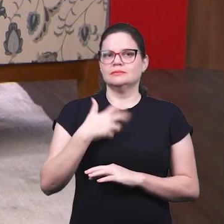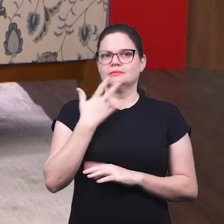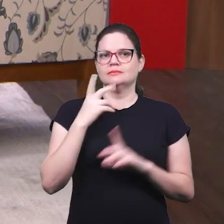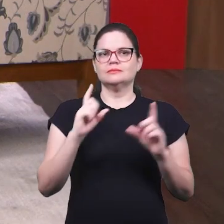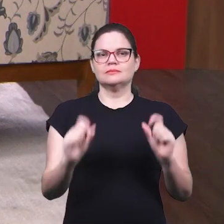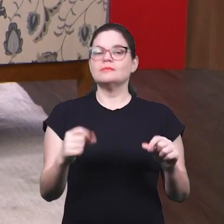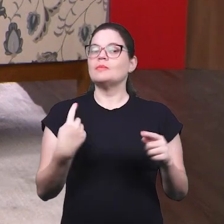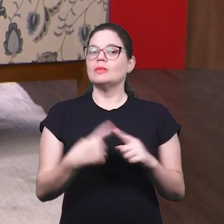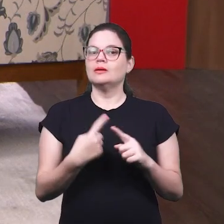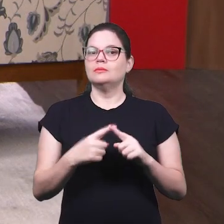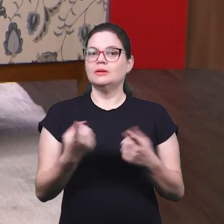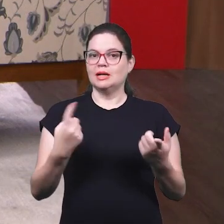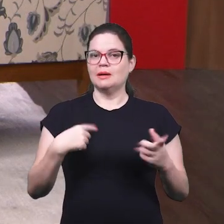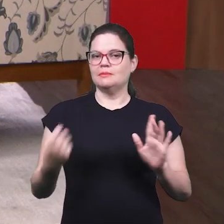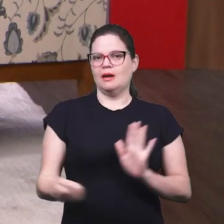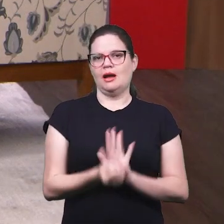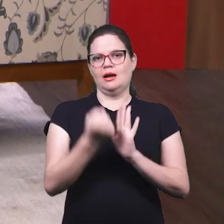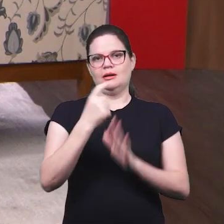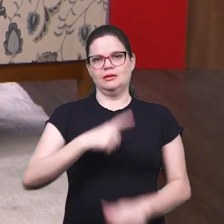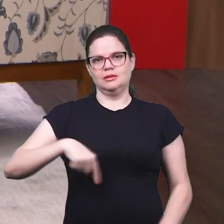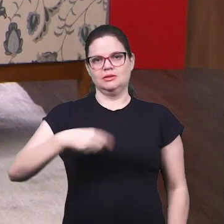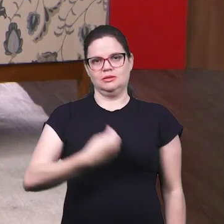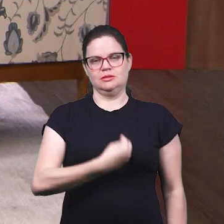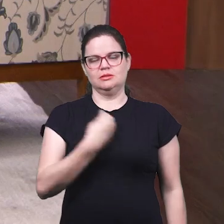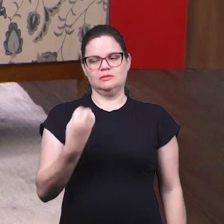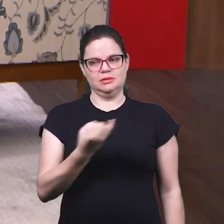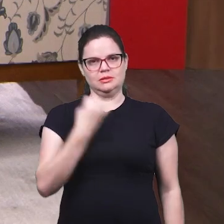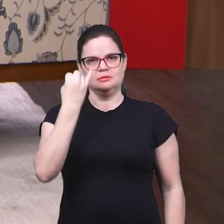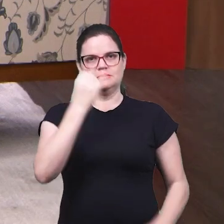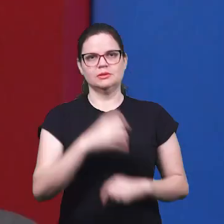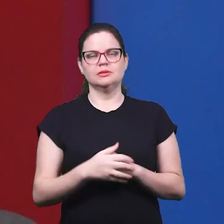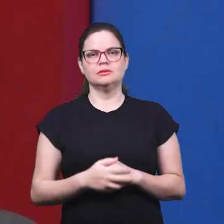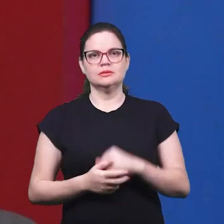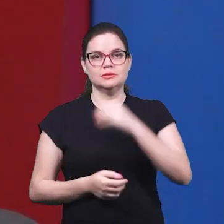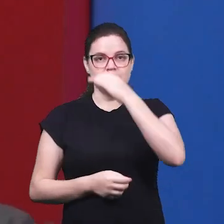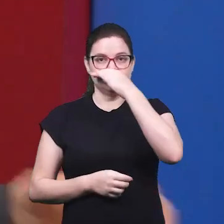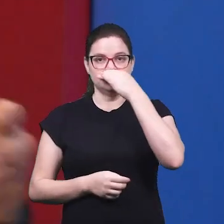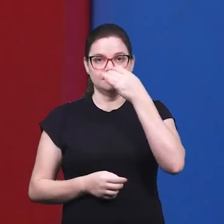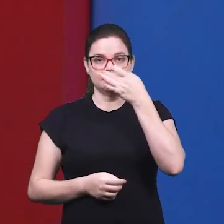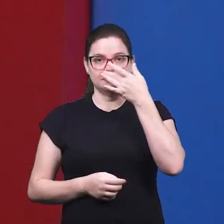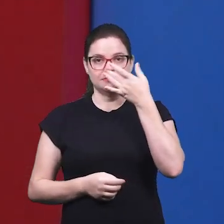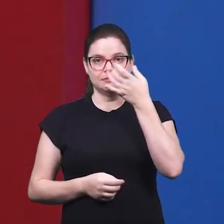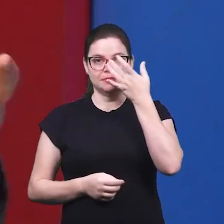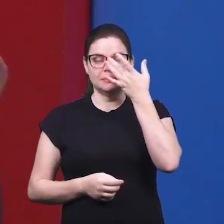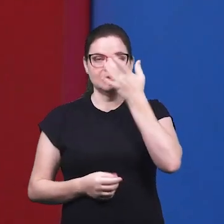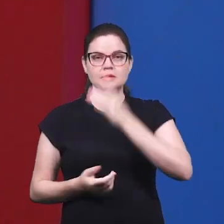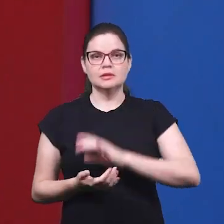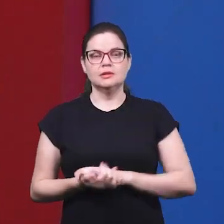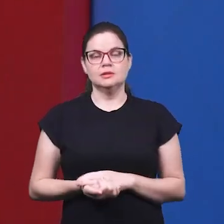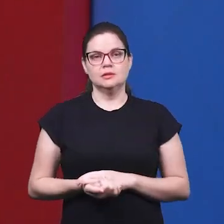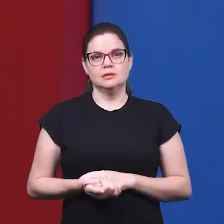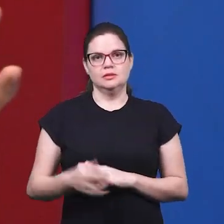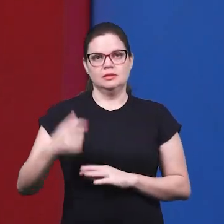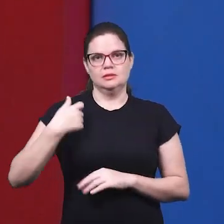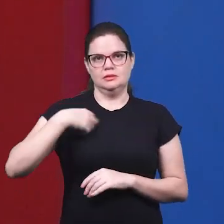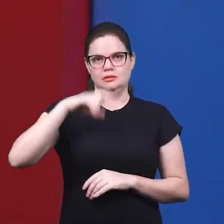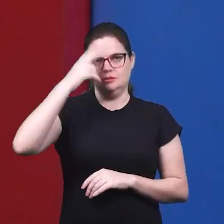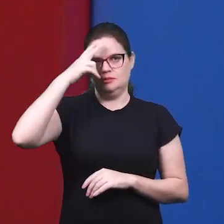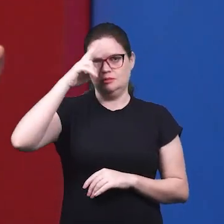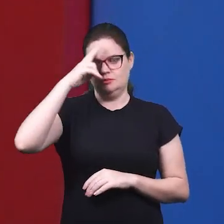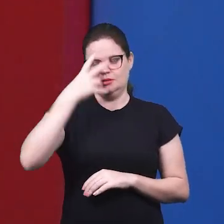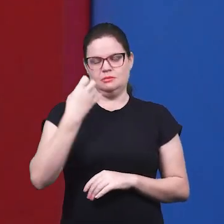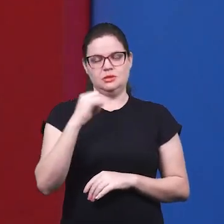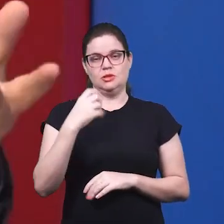porque isso cria registros importantes. Claro. Então, eu vi ali, talvez pela letra, eu não lembro se eu coloquei